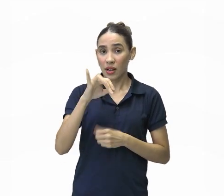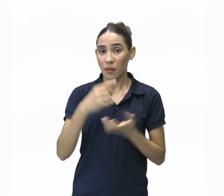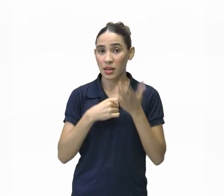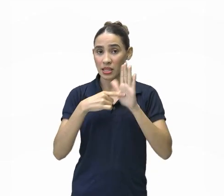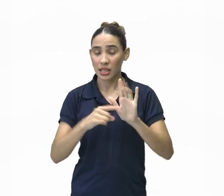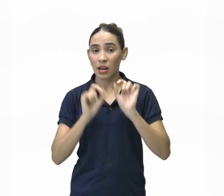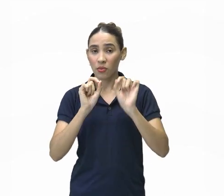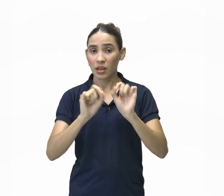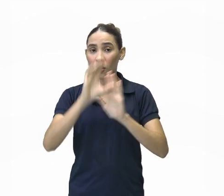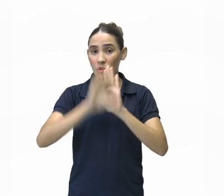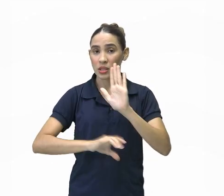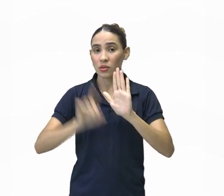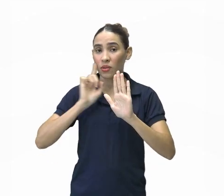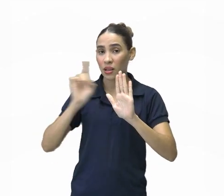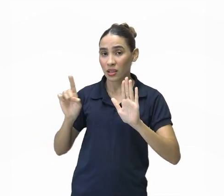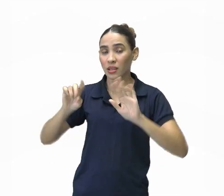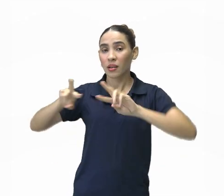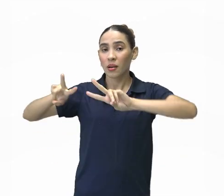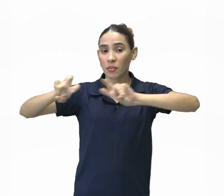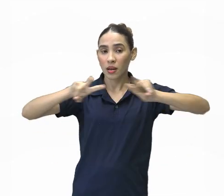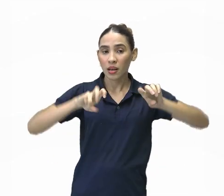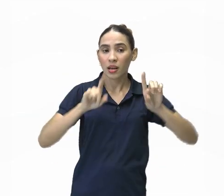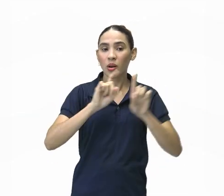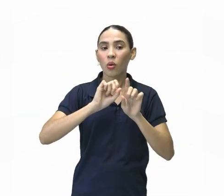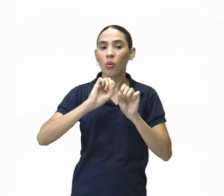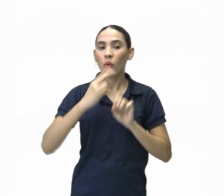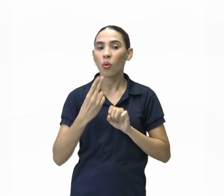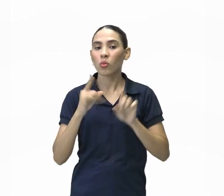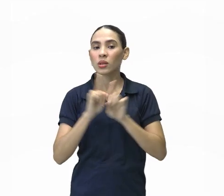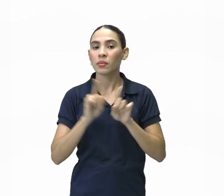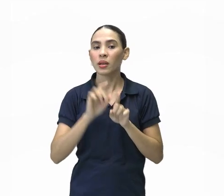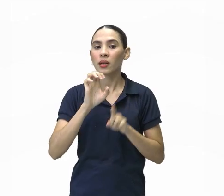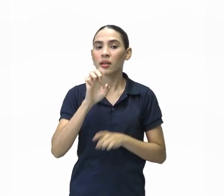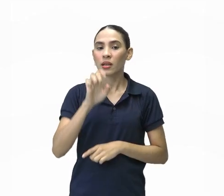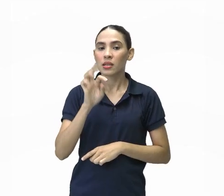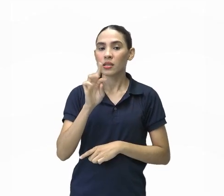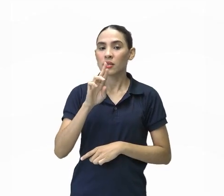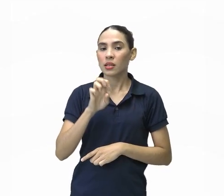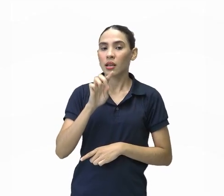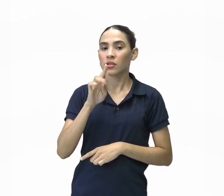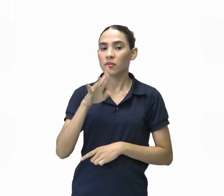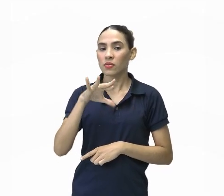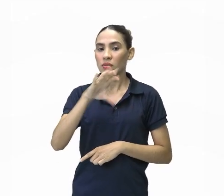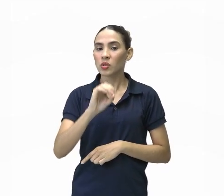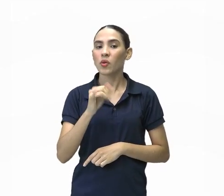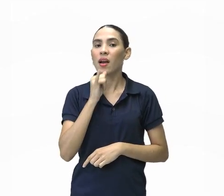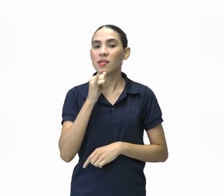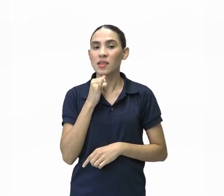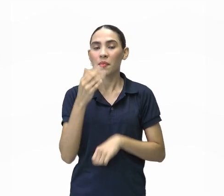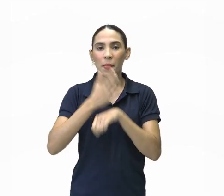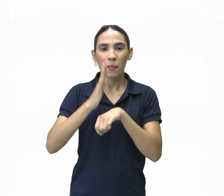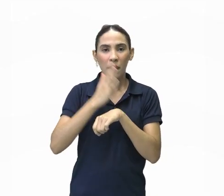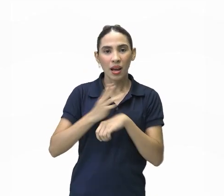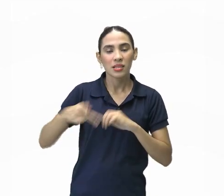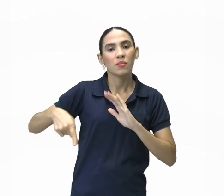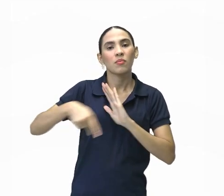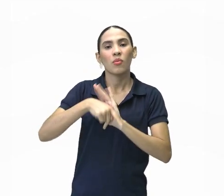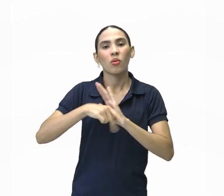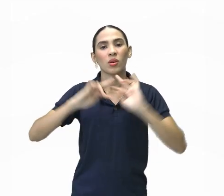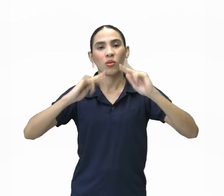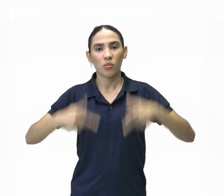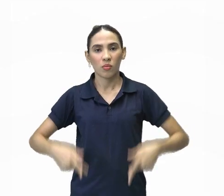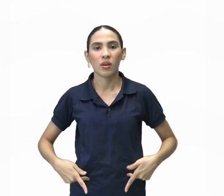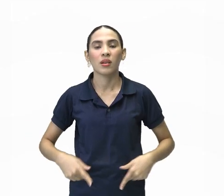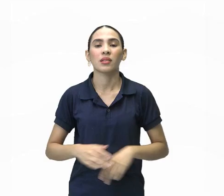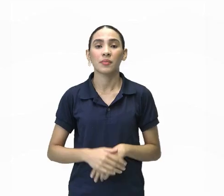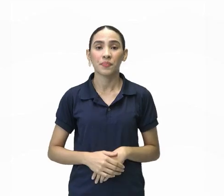esta definição de extração ou extrativismo como uma atividade